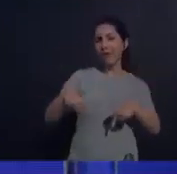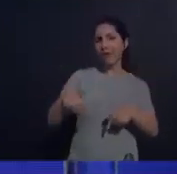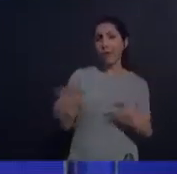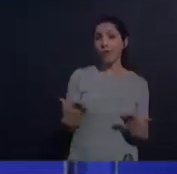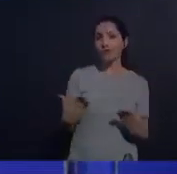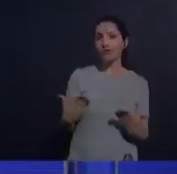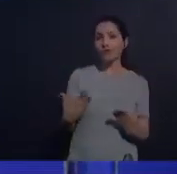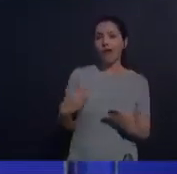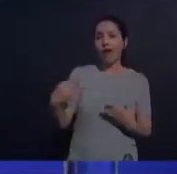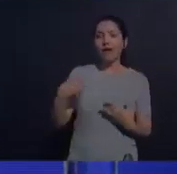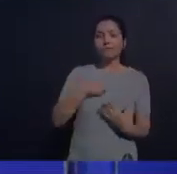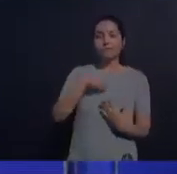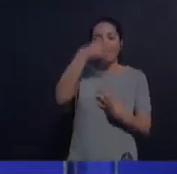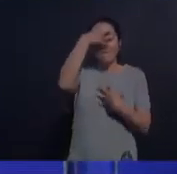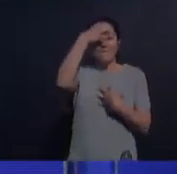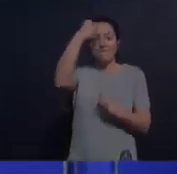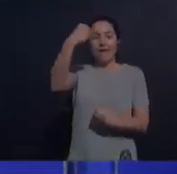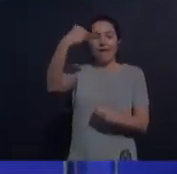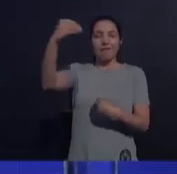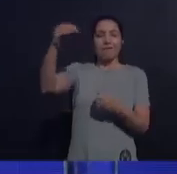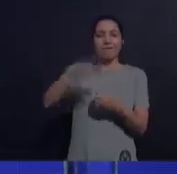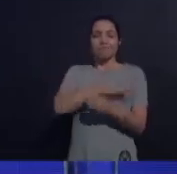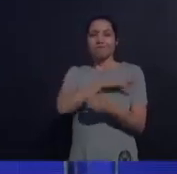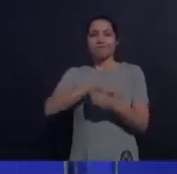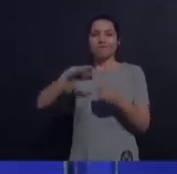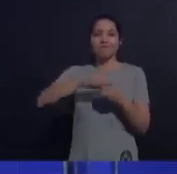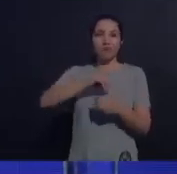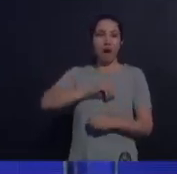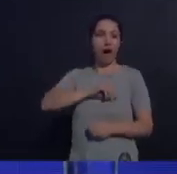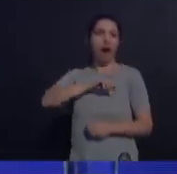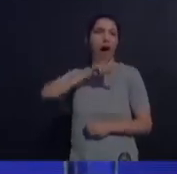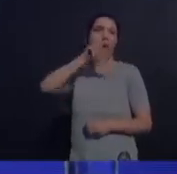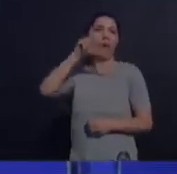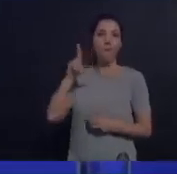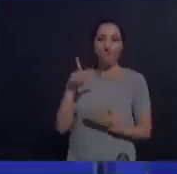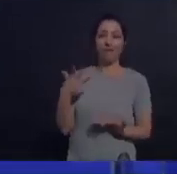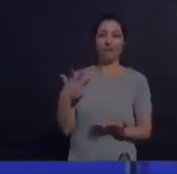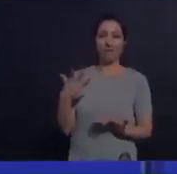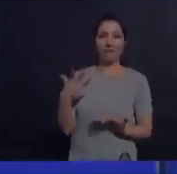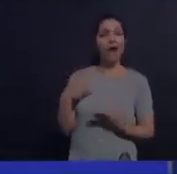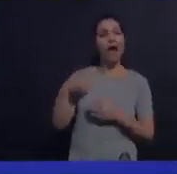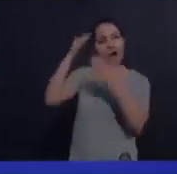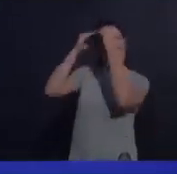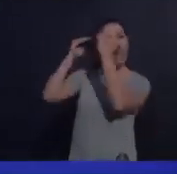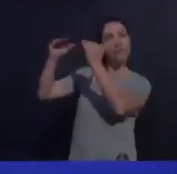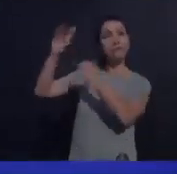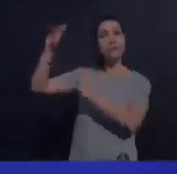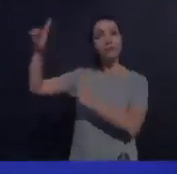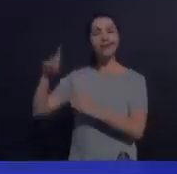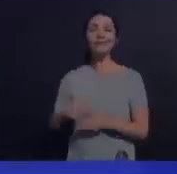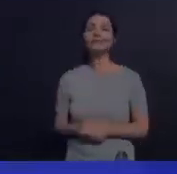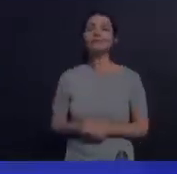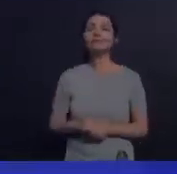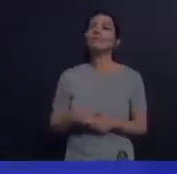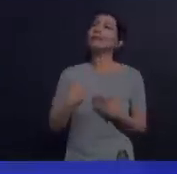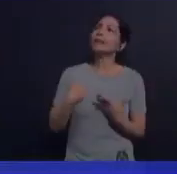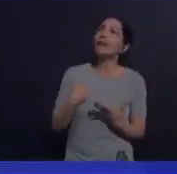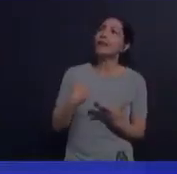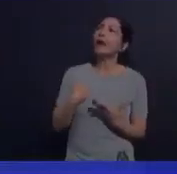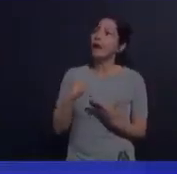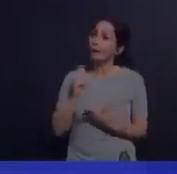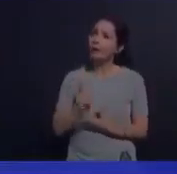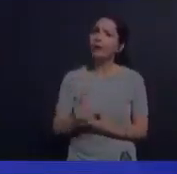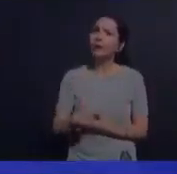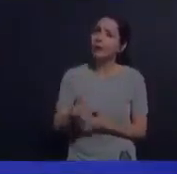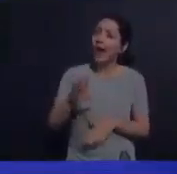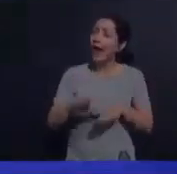ter fé encher de fé o seu coração e começar a agir neira man e desde então eu continuo